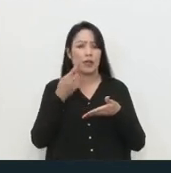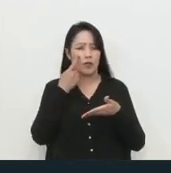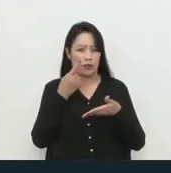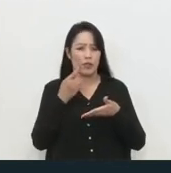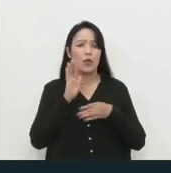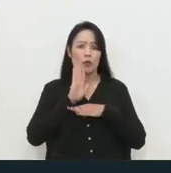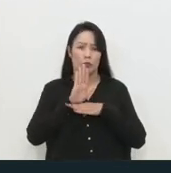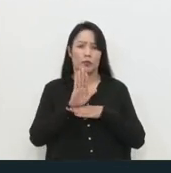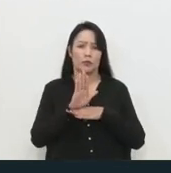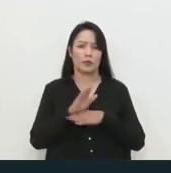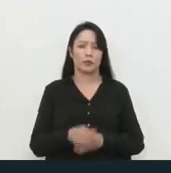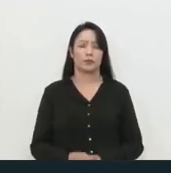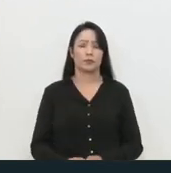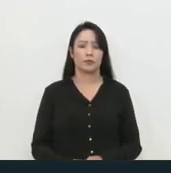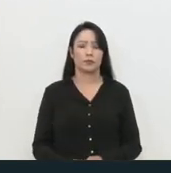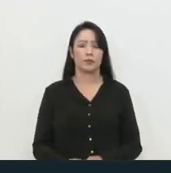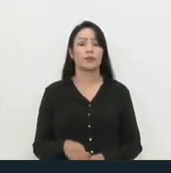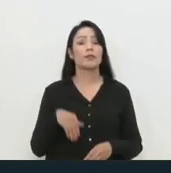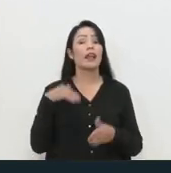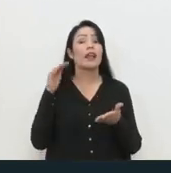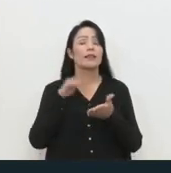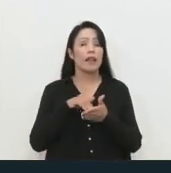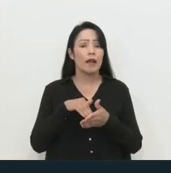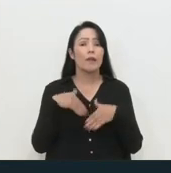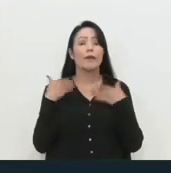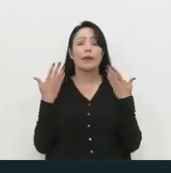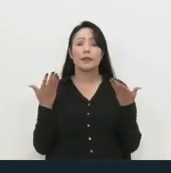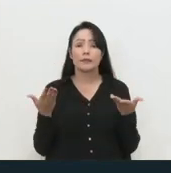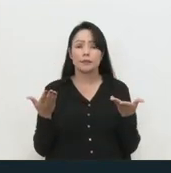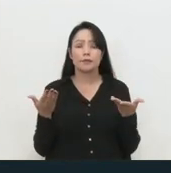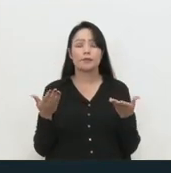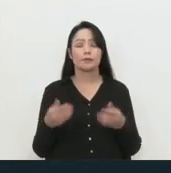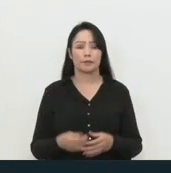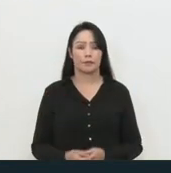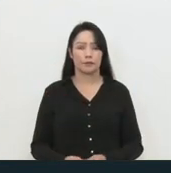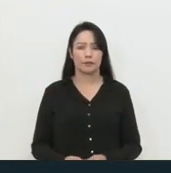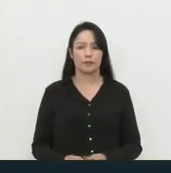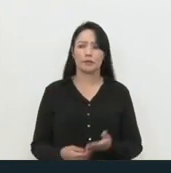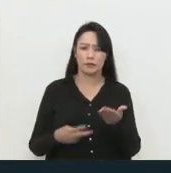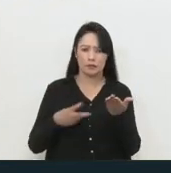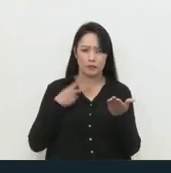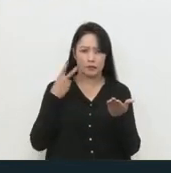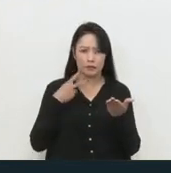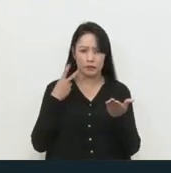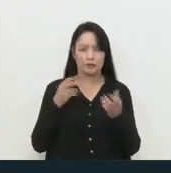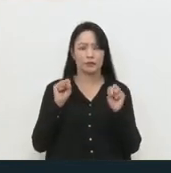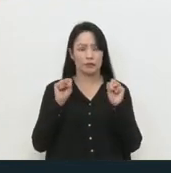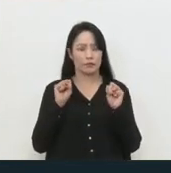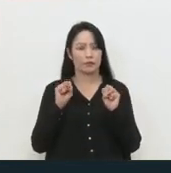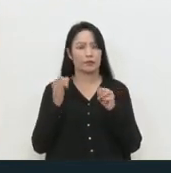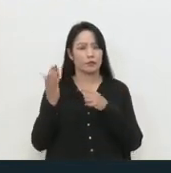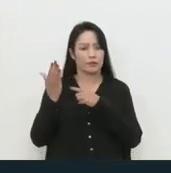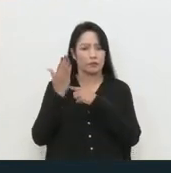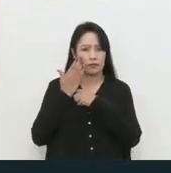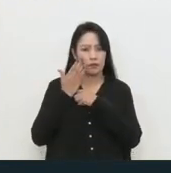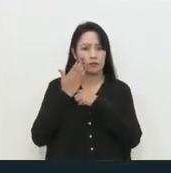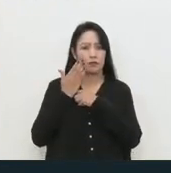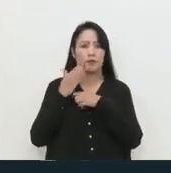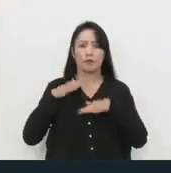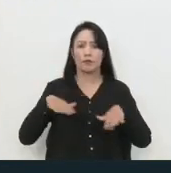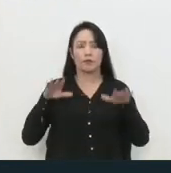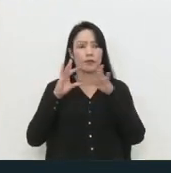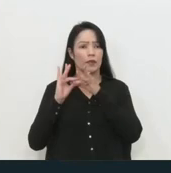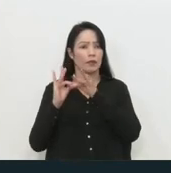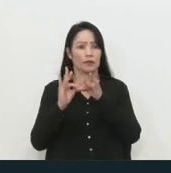na sexta-feira até quando então seus vereadores que estão aqui puderem me ajudar se nós puder nos unir para criar algo